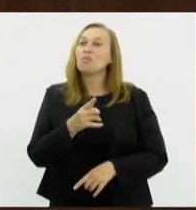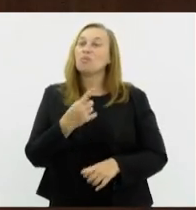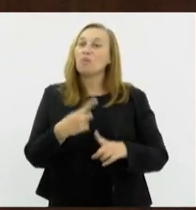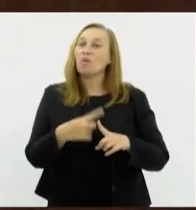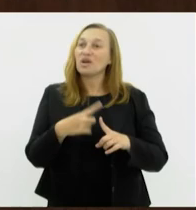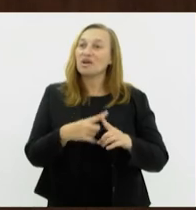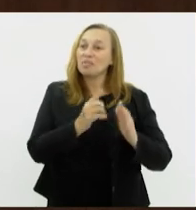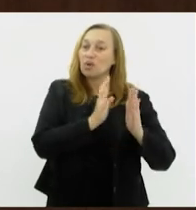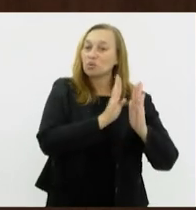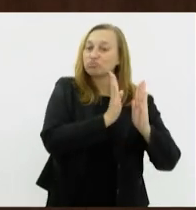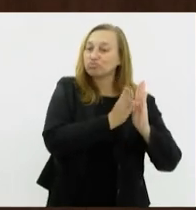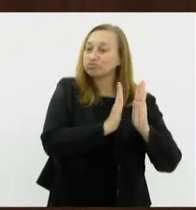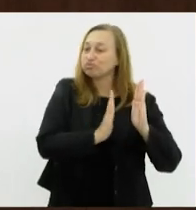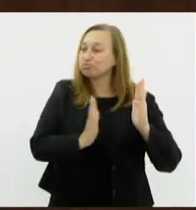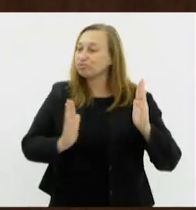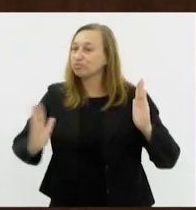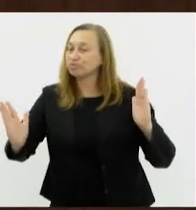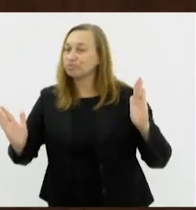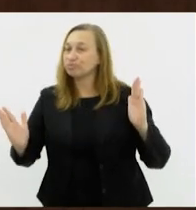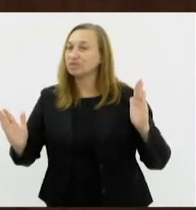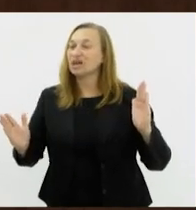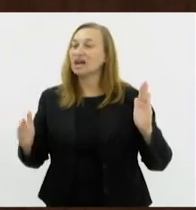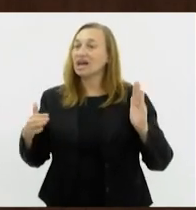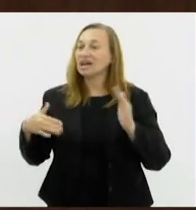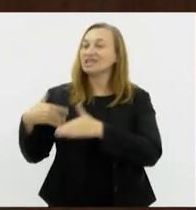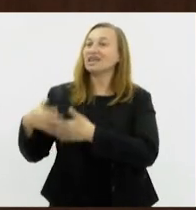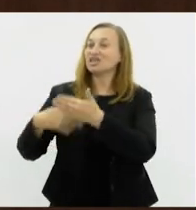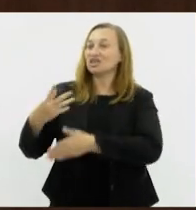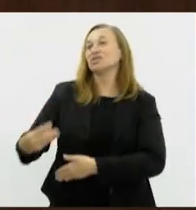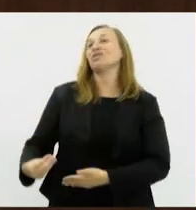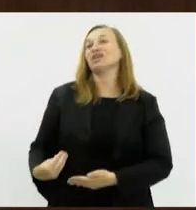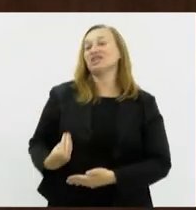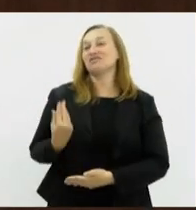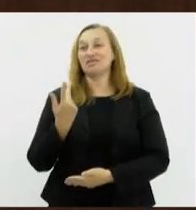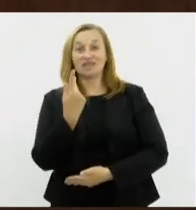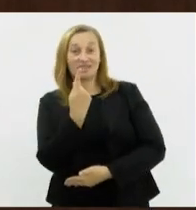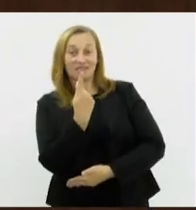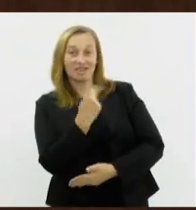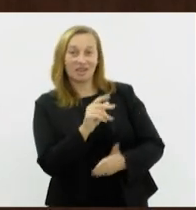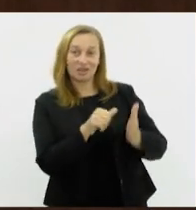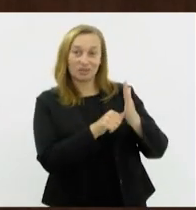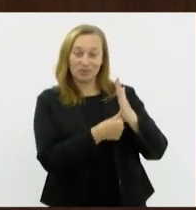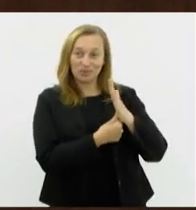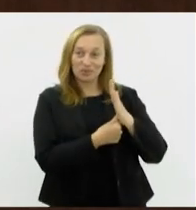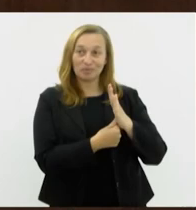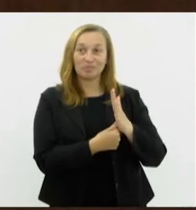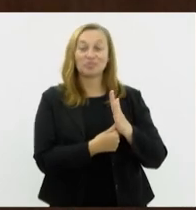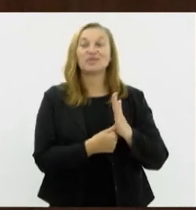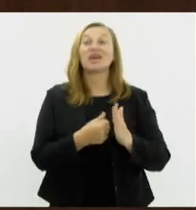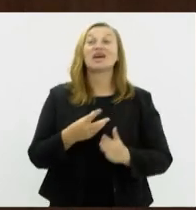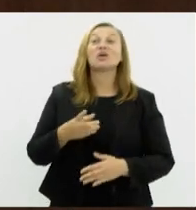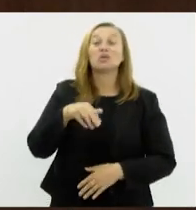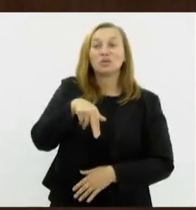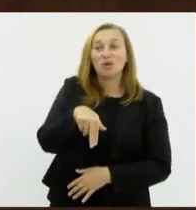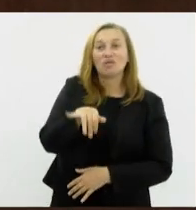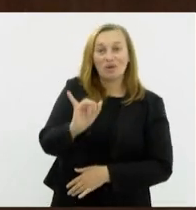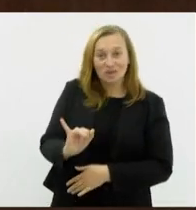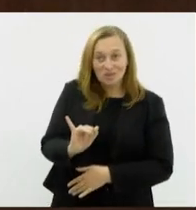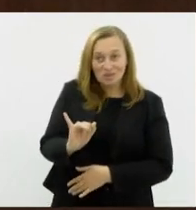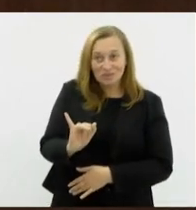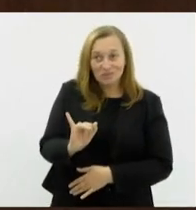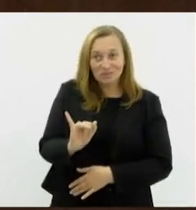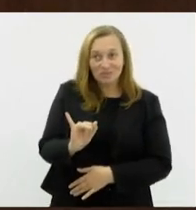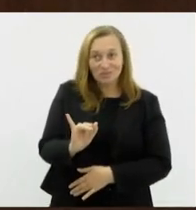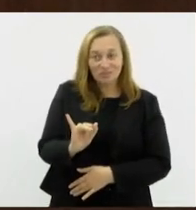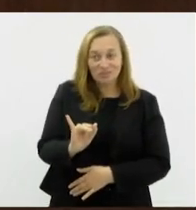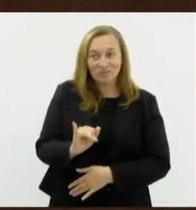retrospecto, deputado Anderson Moraes. Retrospecto. O Nova Iguaçu